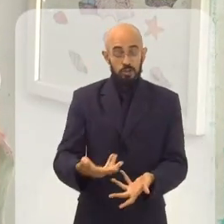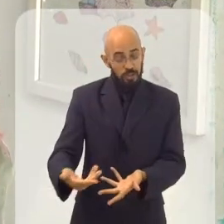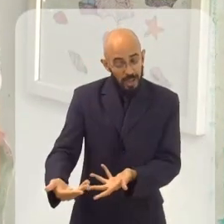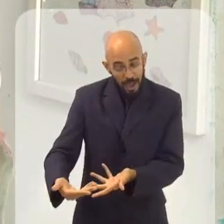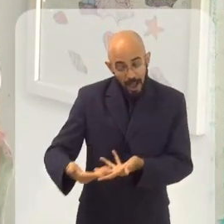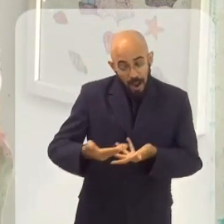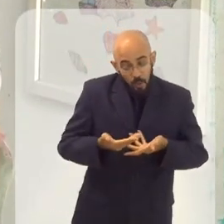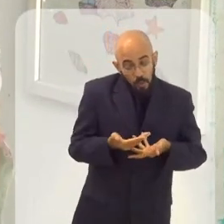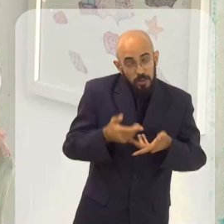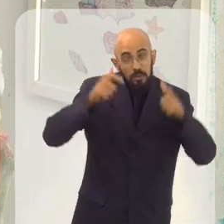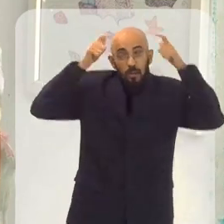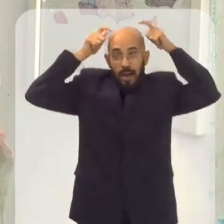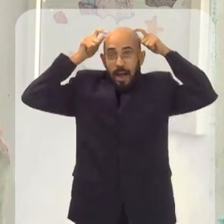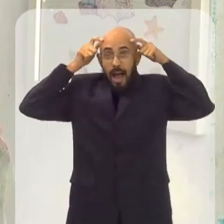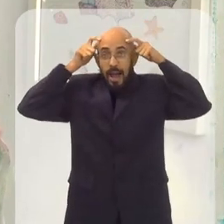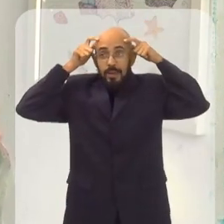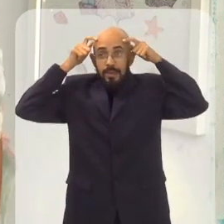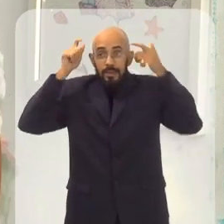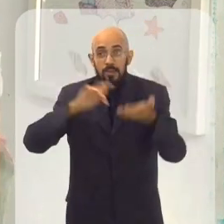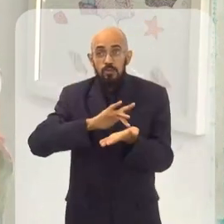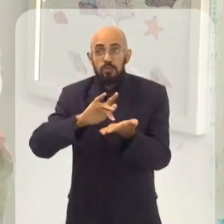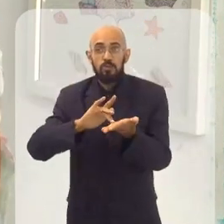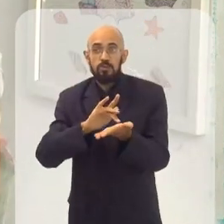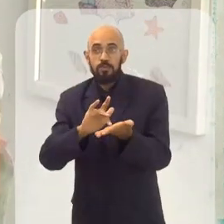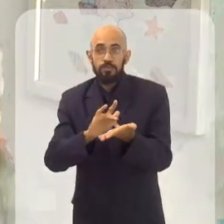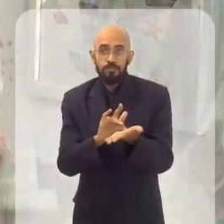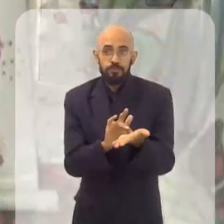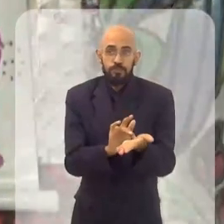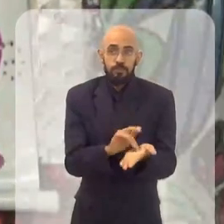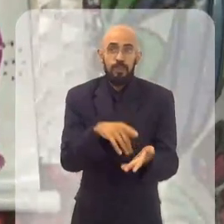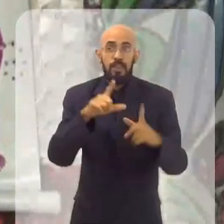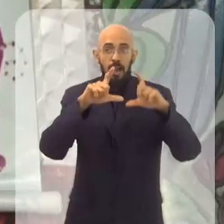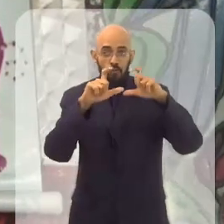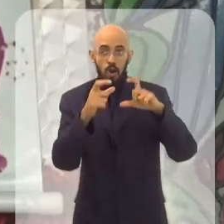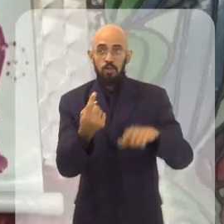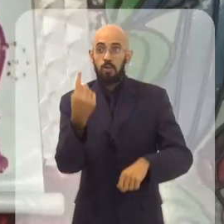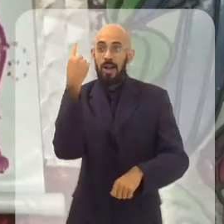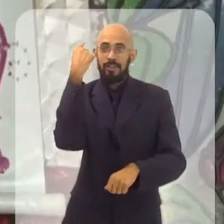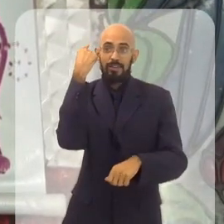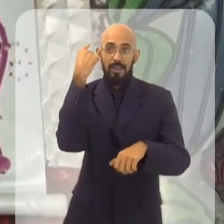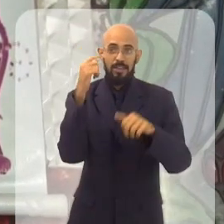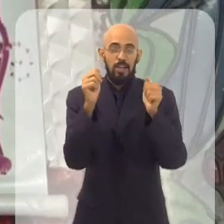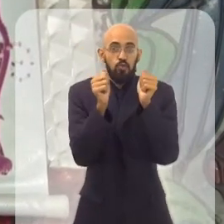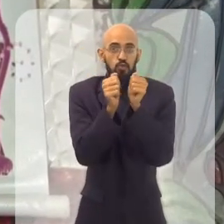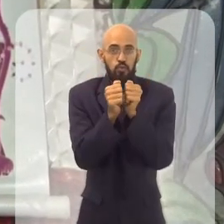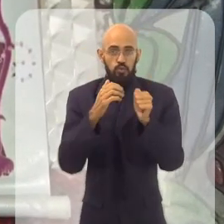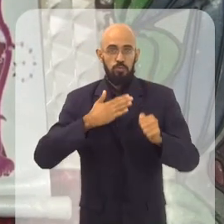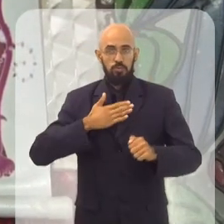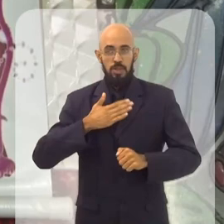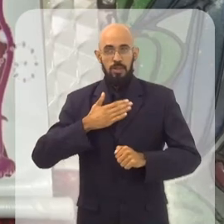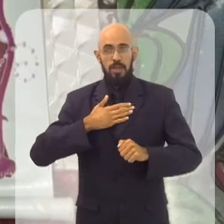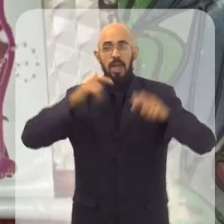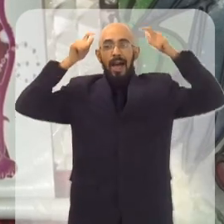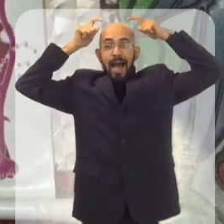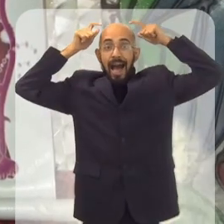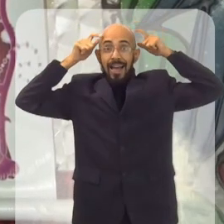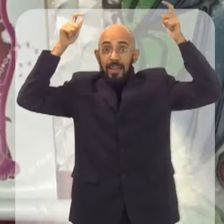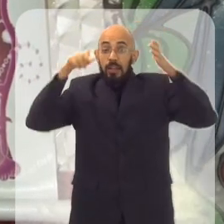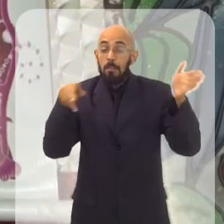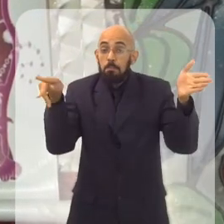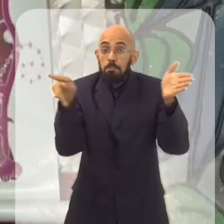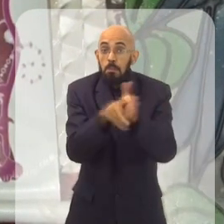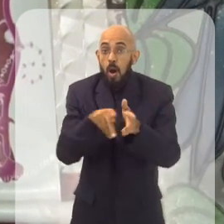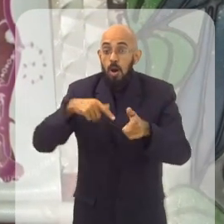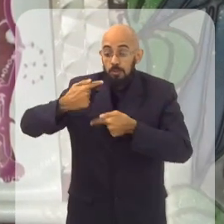acolhida pela rainha dos ciganos, né, Liuba Stanescu Batulli, tem até uma foto dela ali comigo, e que era a rainha da